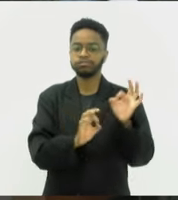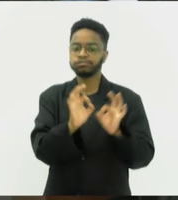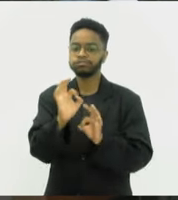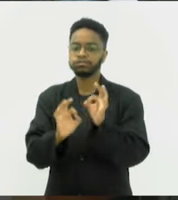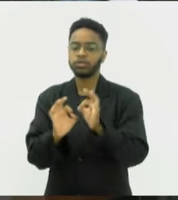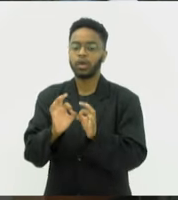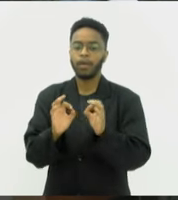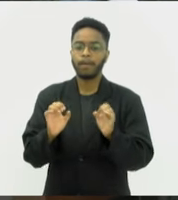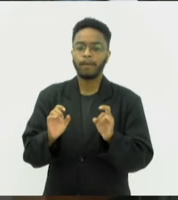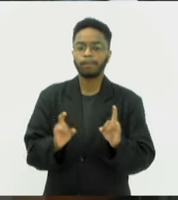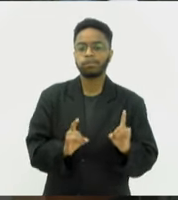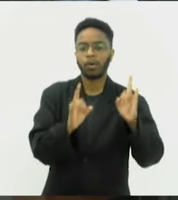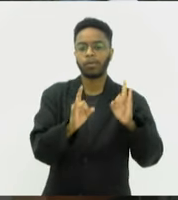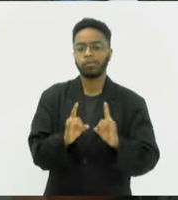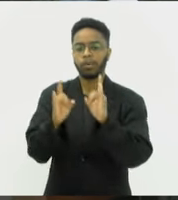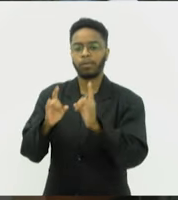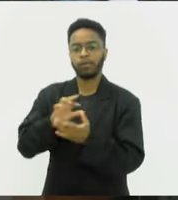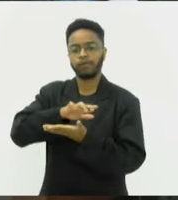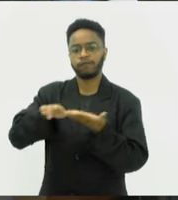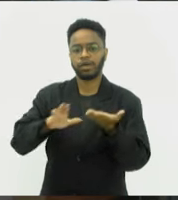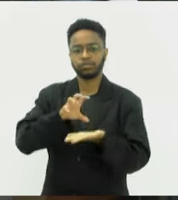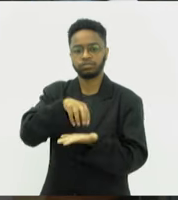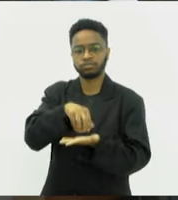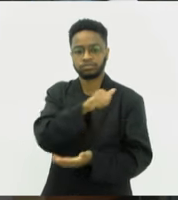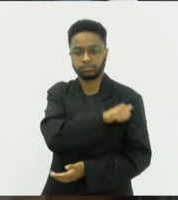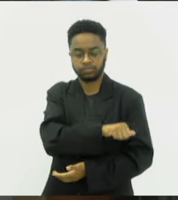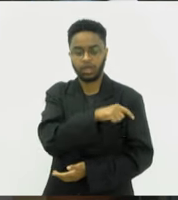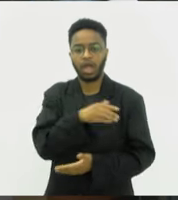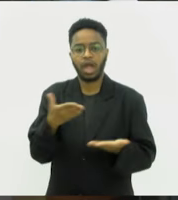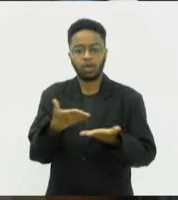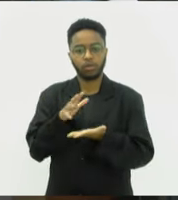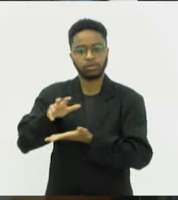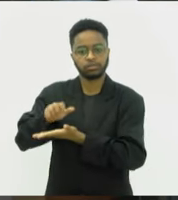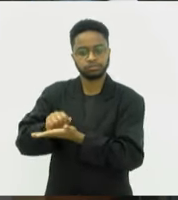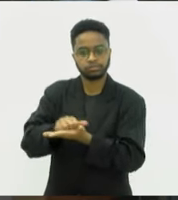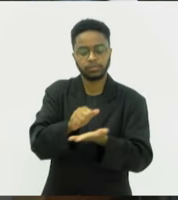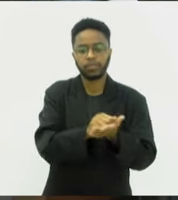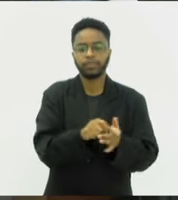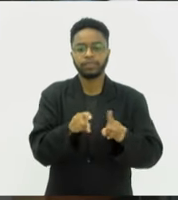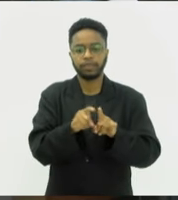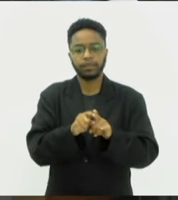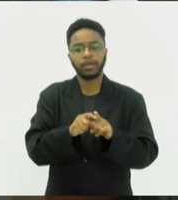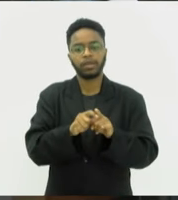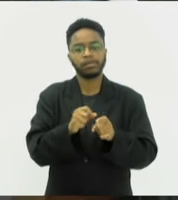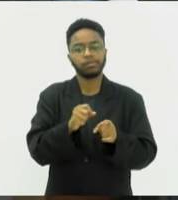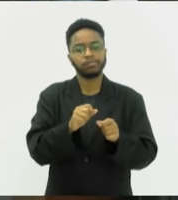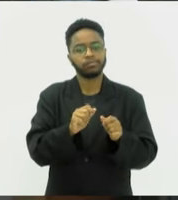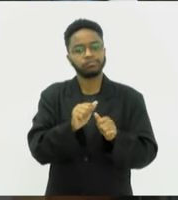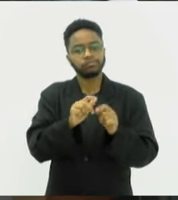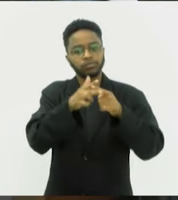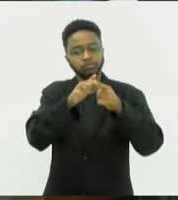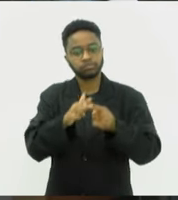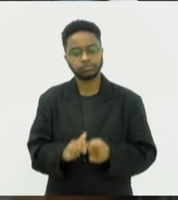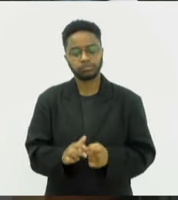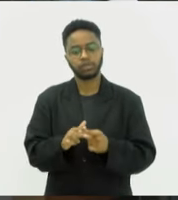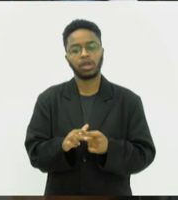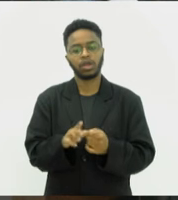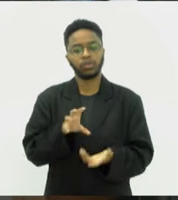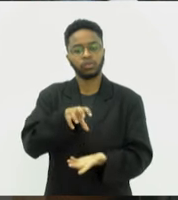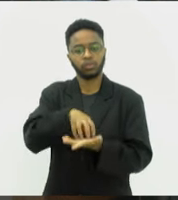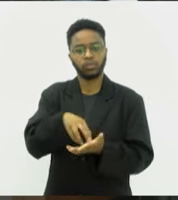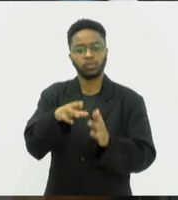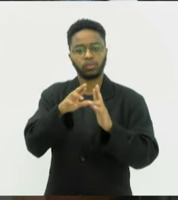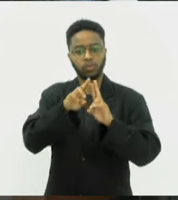Rio, está sendo catalogado e restaurado no Núcleo de Pesquisa e Documentação da UFRJ. Um desses projetos é do